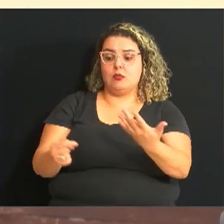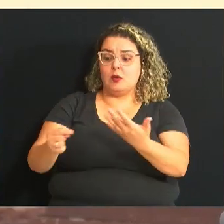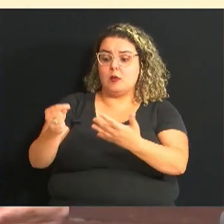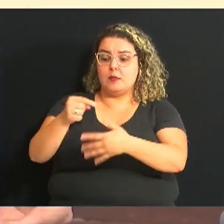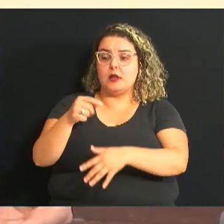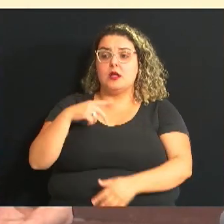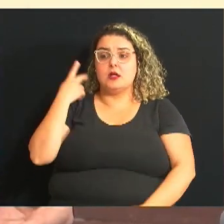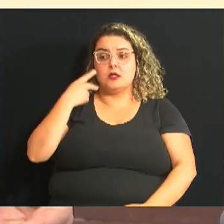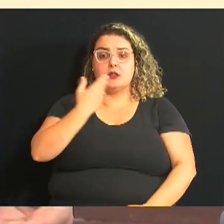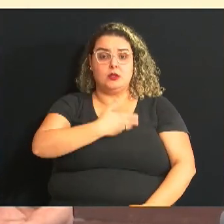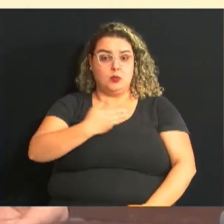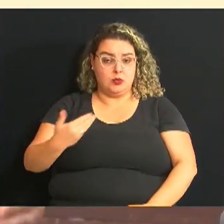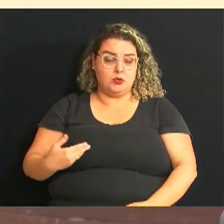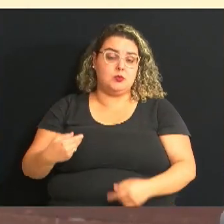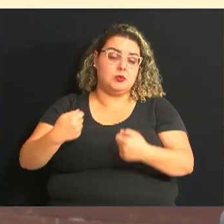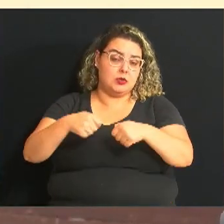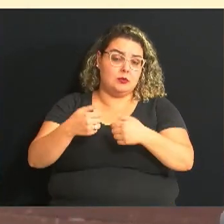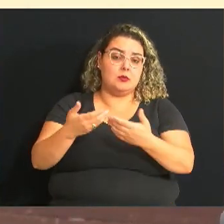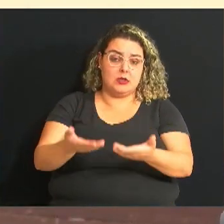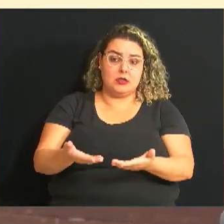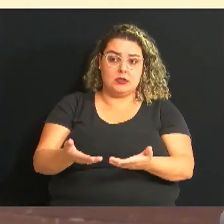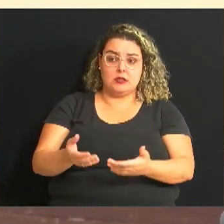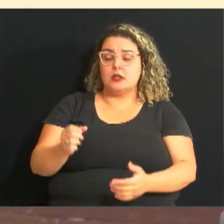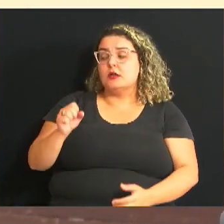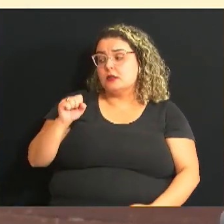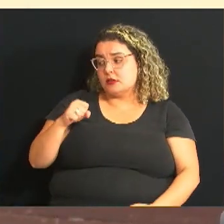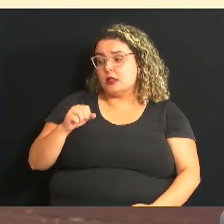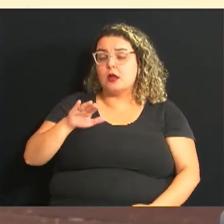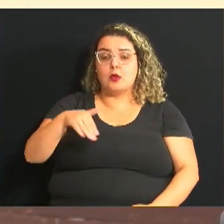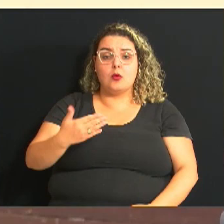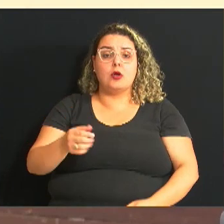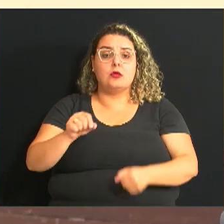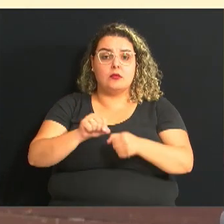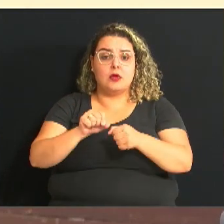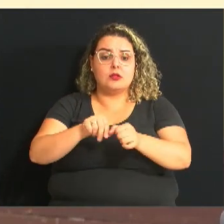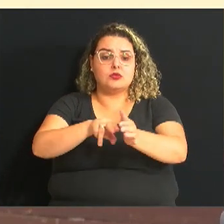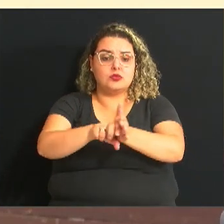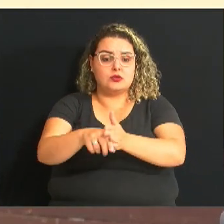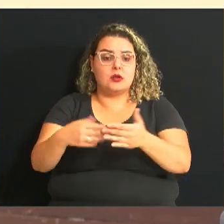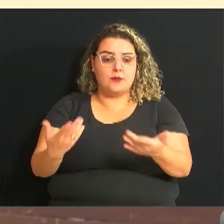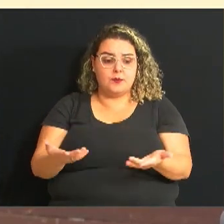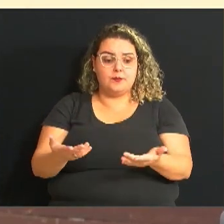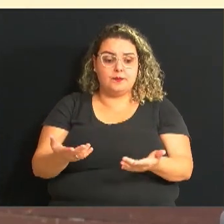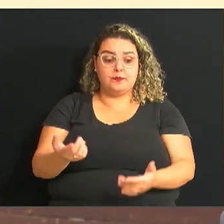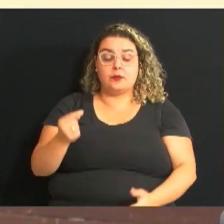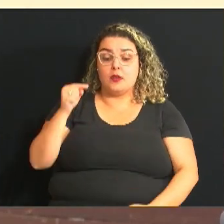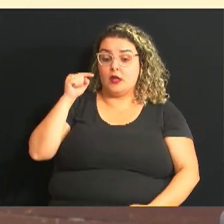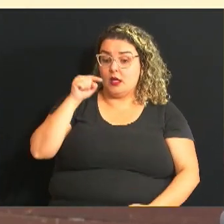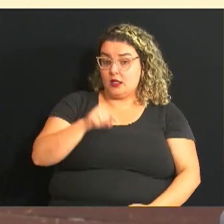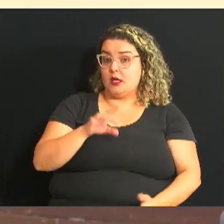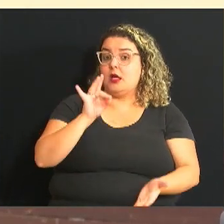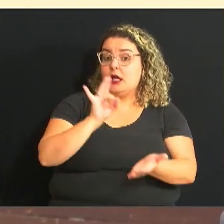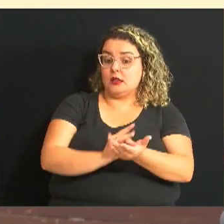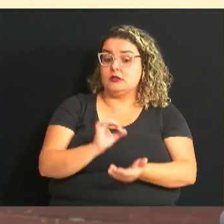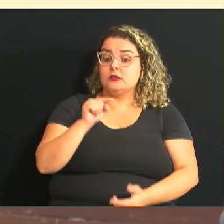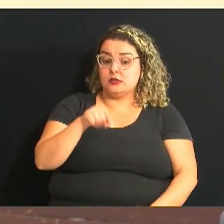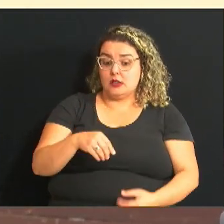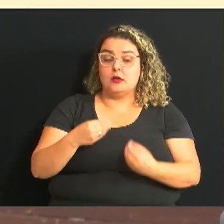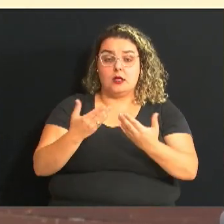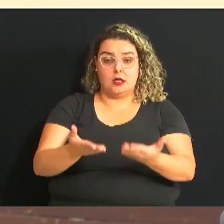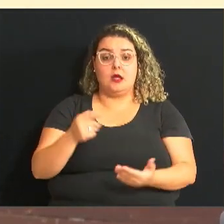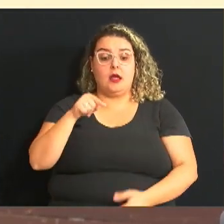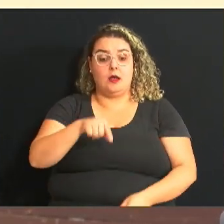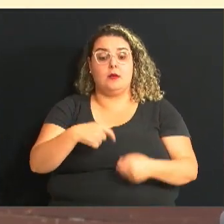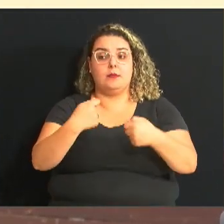políticas públicas necessárias. Sim. Quando você faz um diagnóstico e fala... está aqui, a realidade é esta, está posta, é aqui que nós